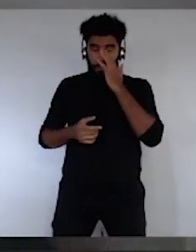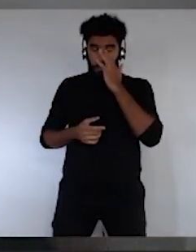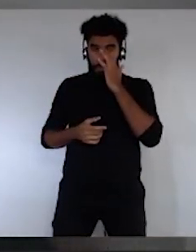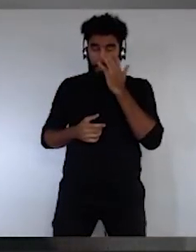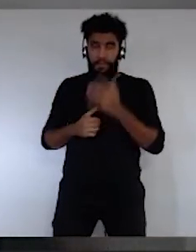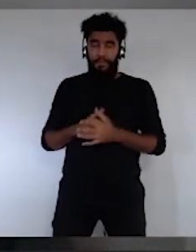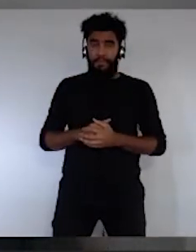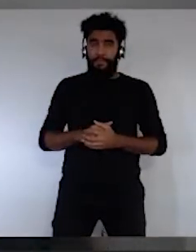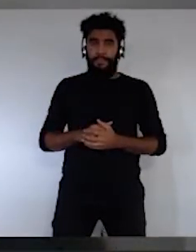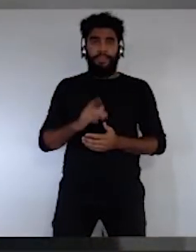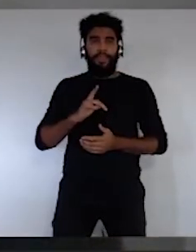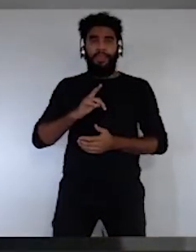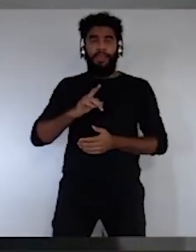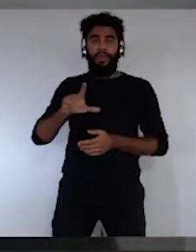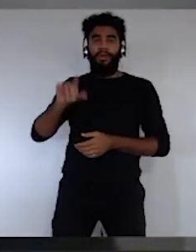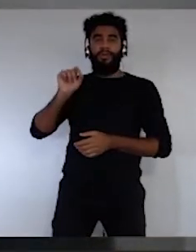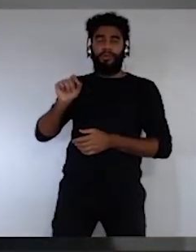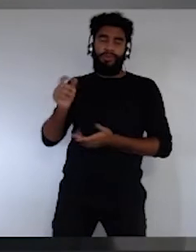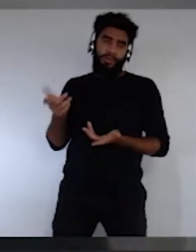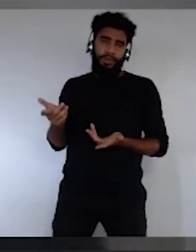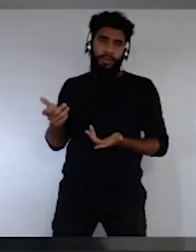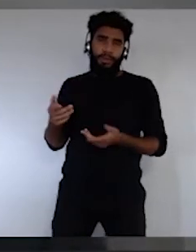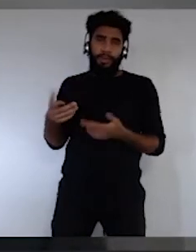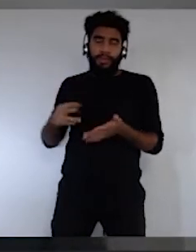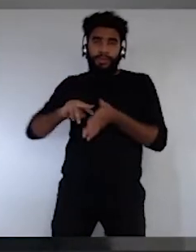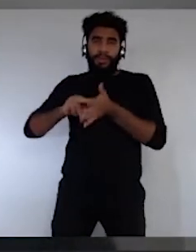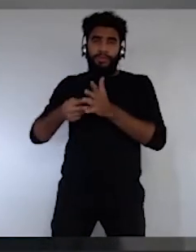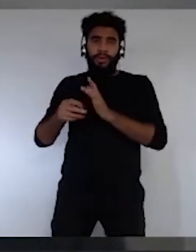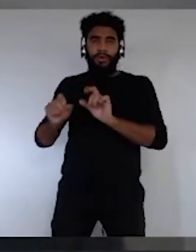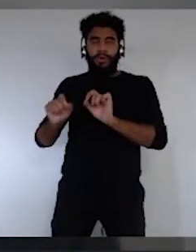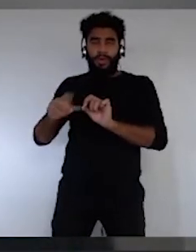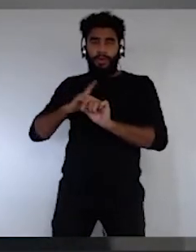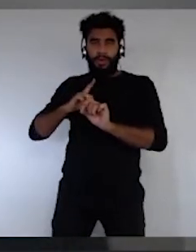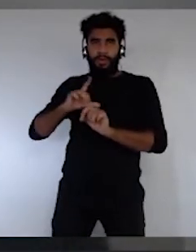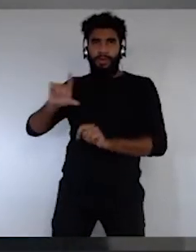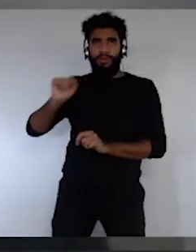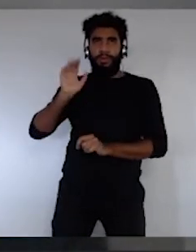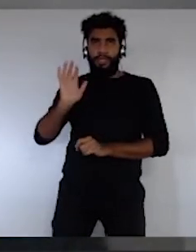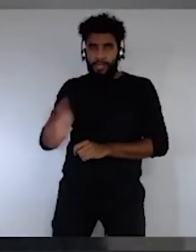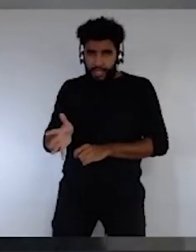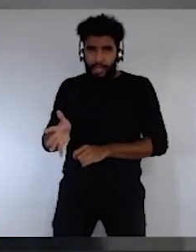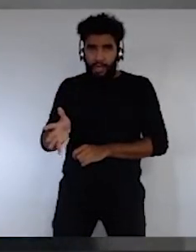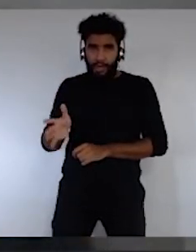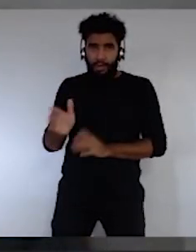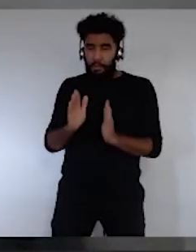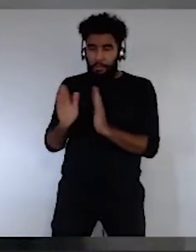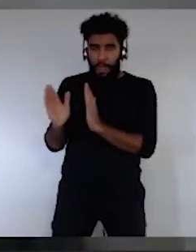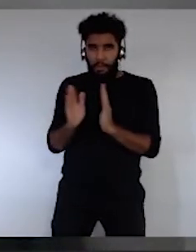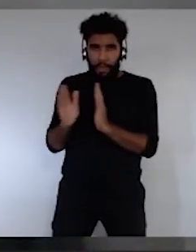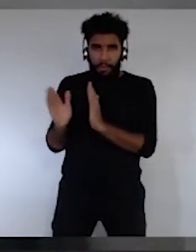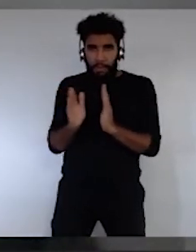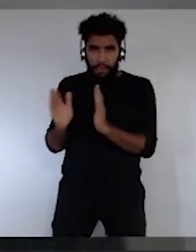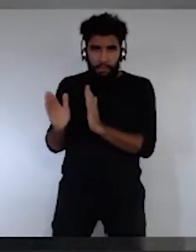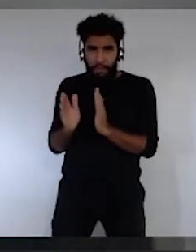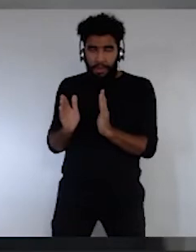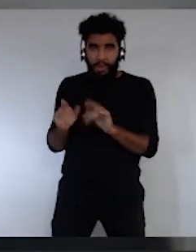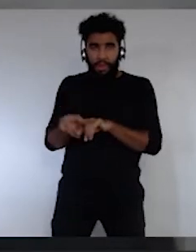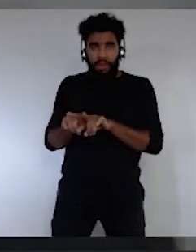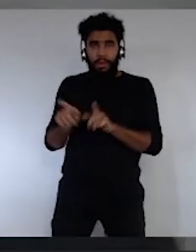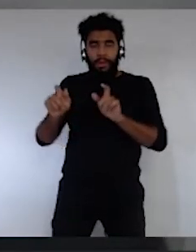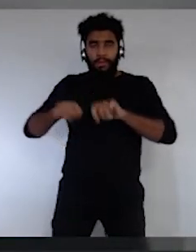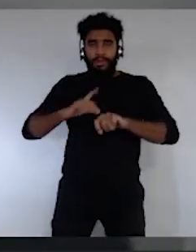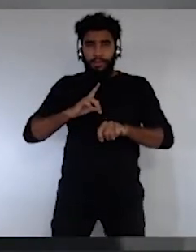emenda 7, de 77, e determinava que o Supremo Tribunal poderia, no seu regimento interno, dizer quais casos